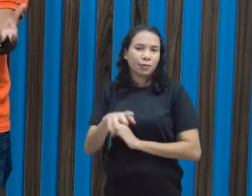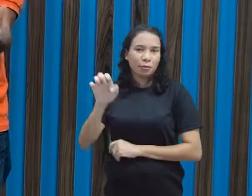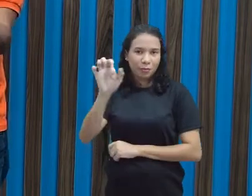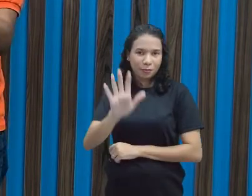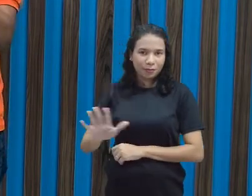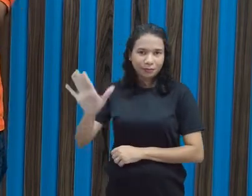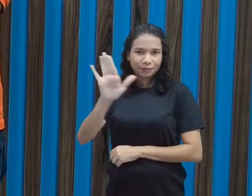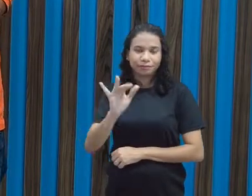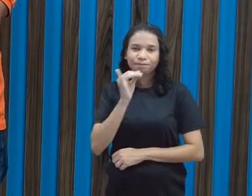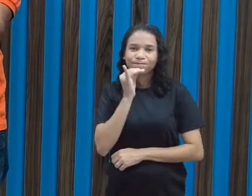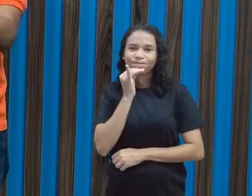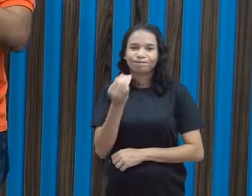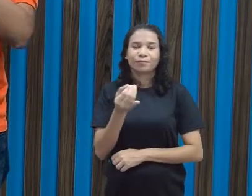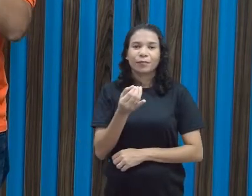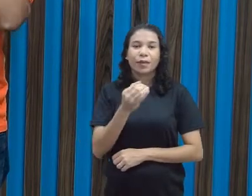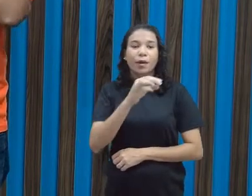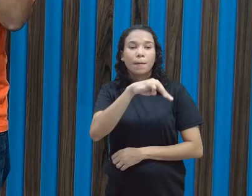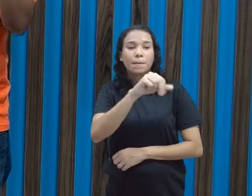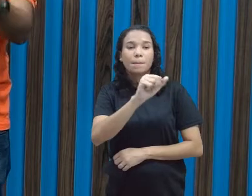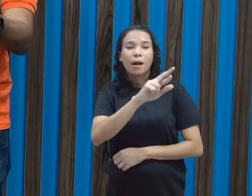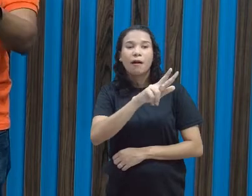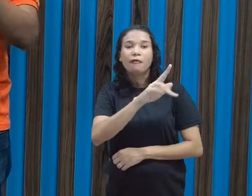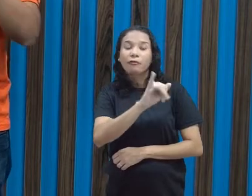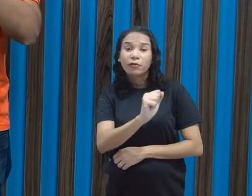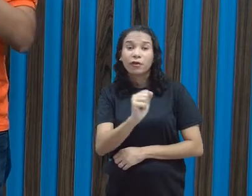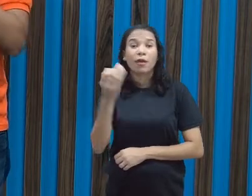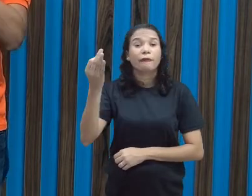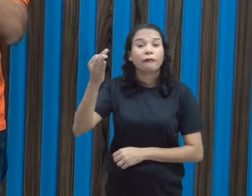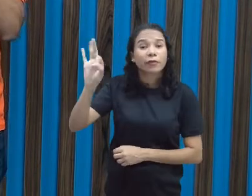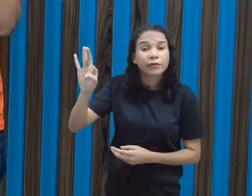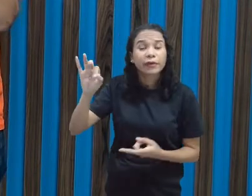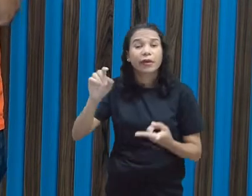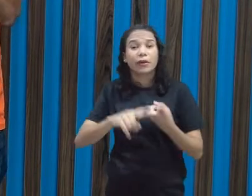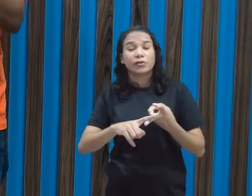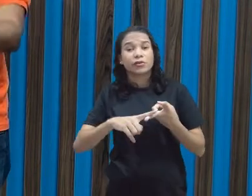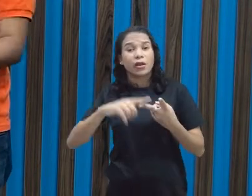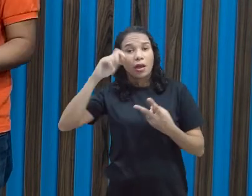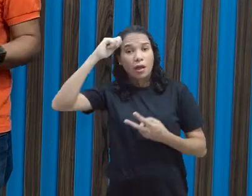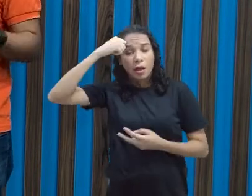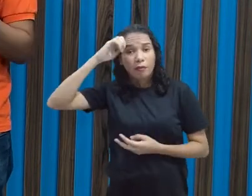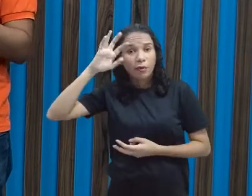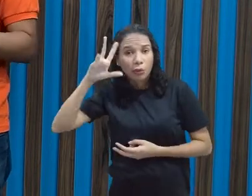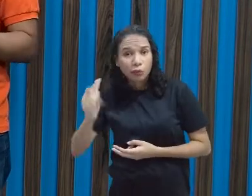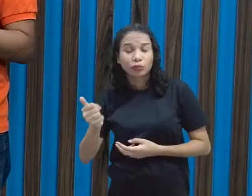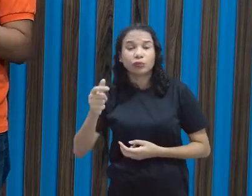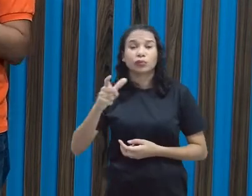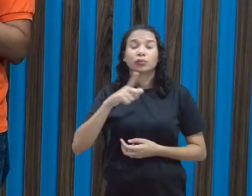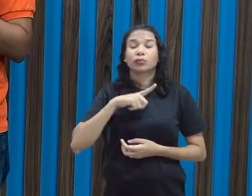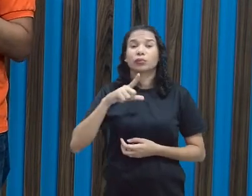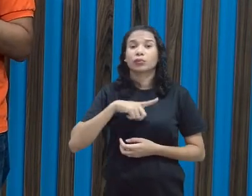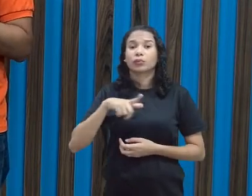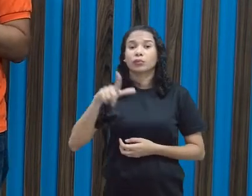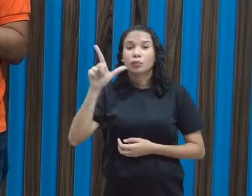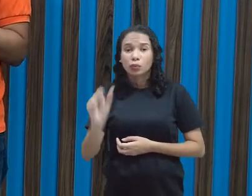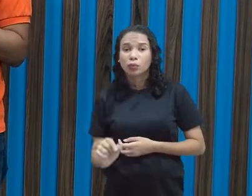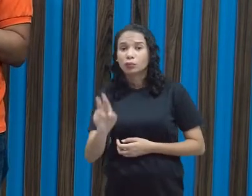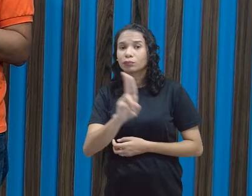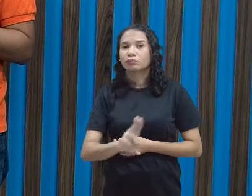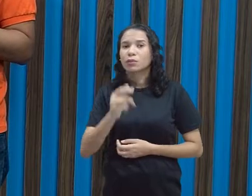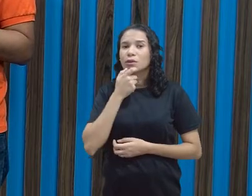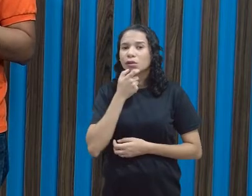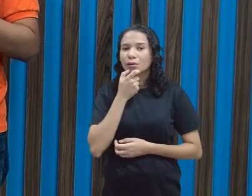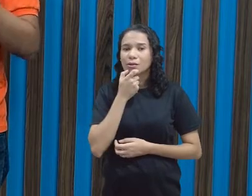por exemplo, vai falar francês, a Argélia fala francês, a África do Sul fala ali inglês